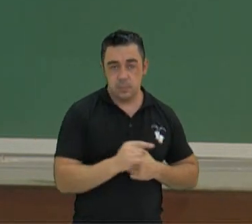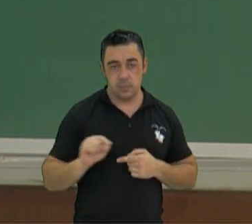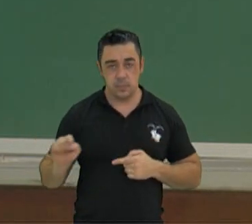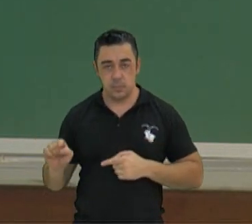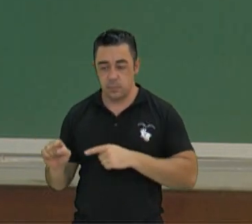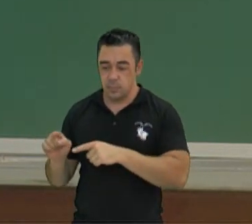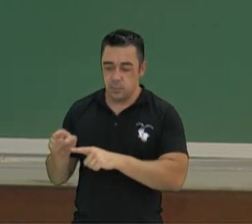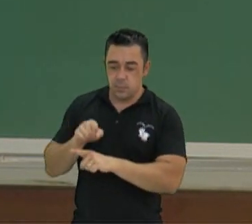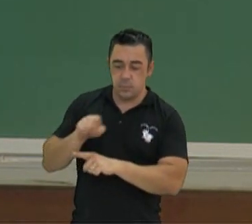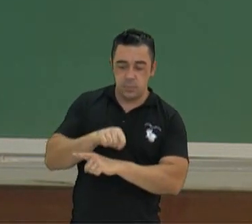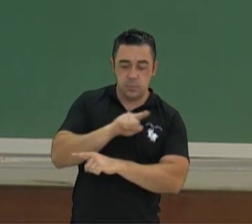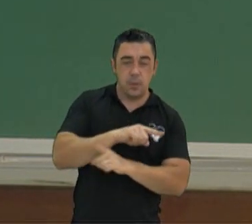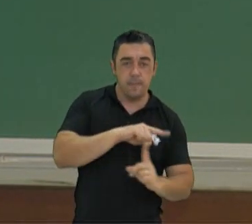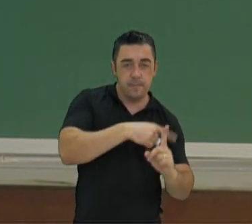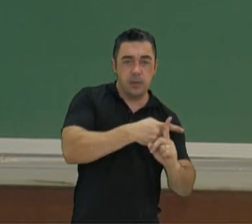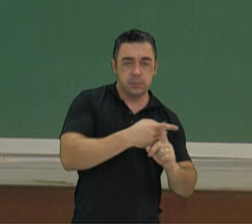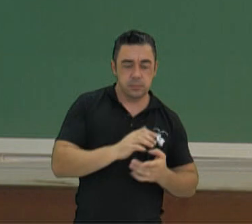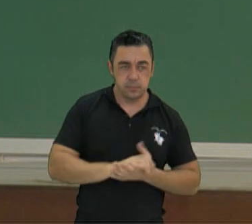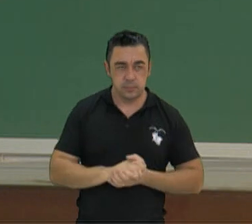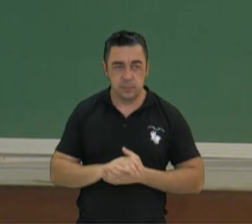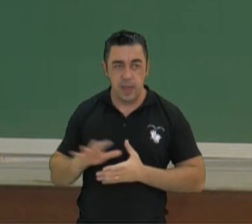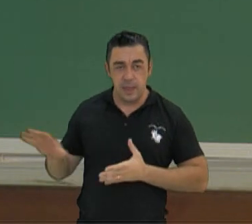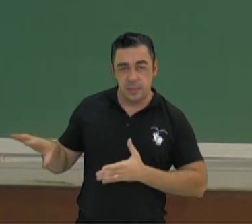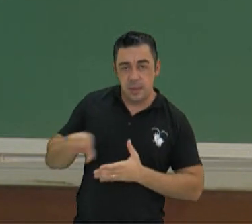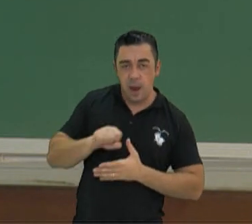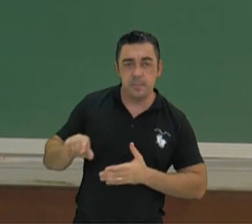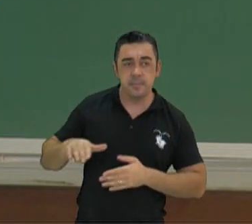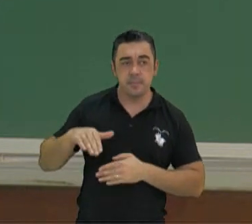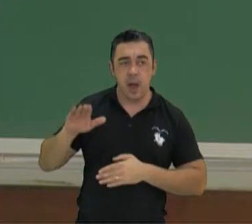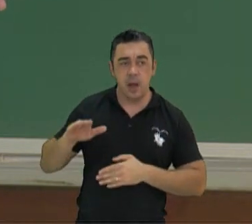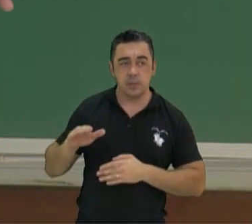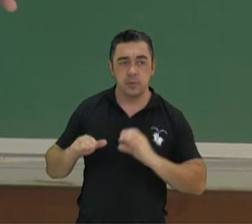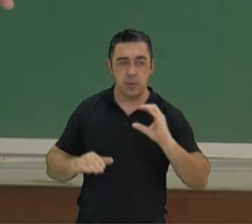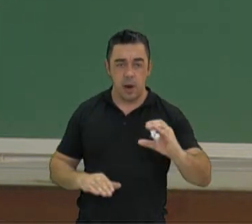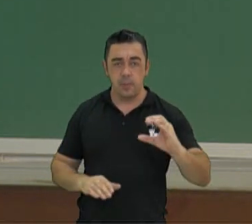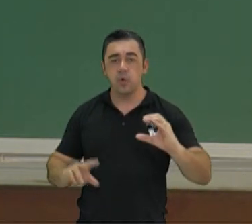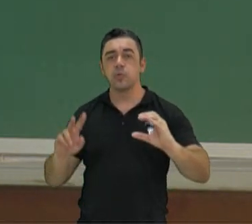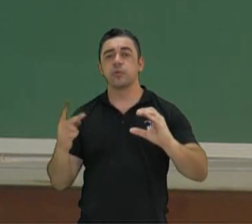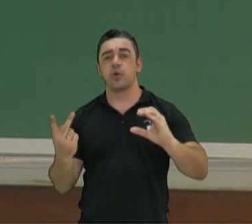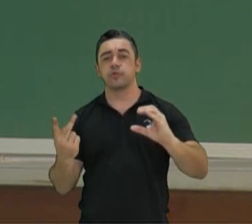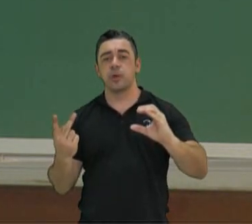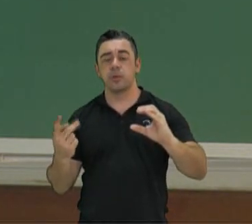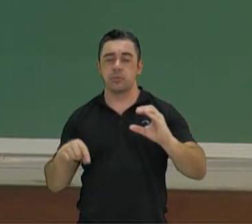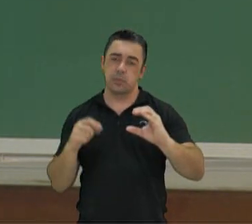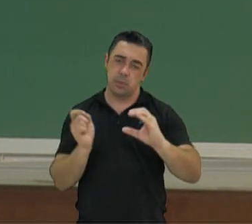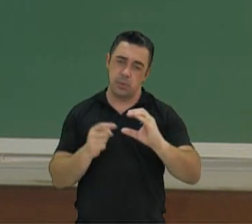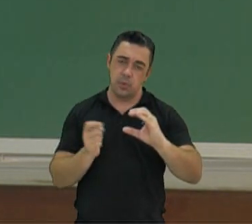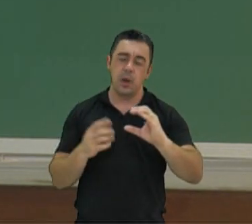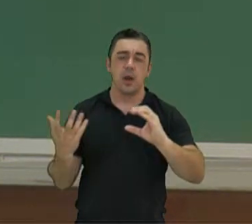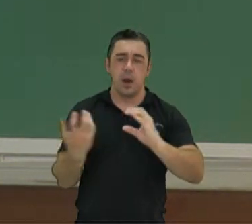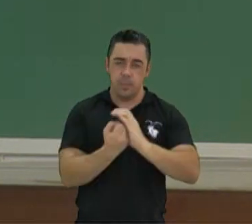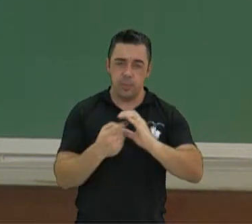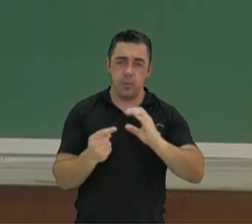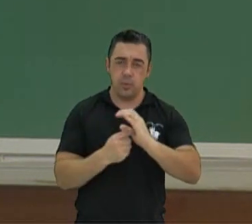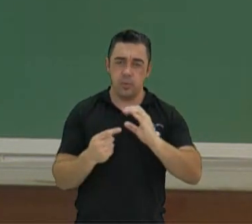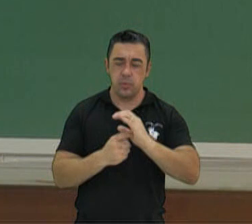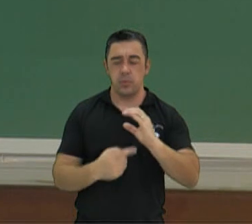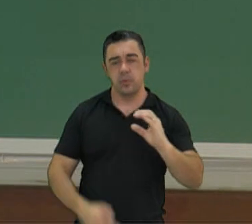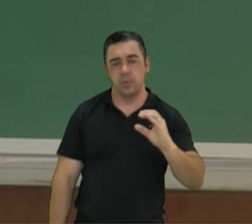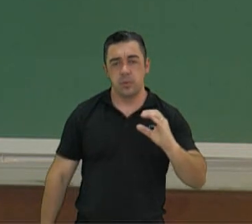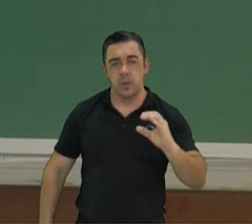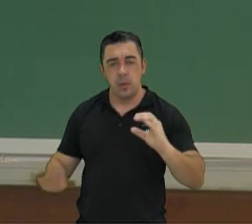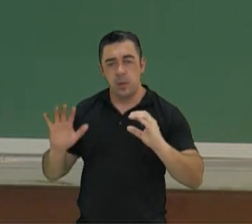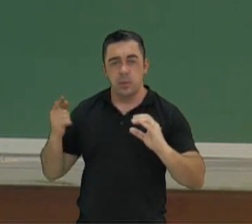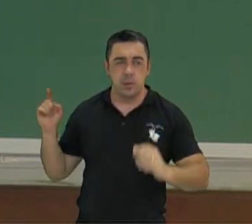Então, quem atrai mais o elétron? Quem atrai mais o elétron? Carbono ou hidrogênio? O carbono. Então, o que acontece